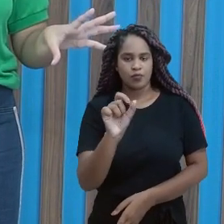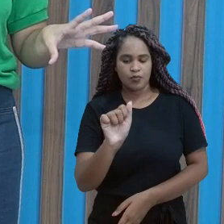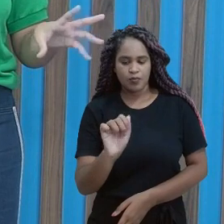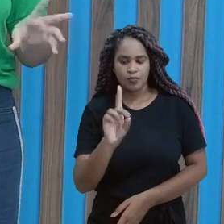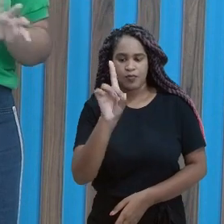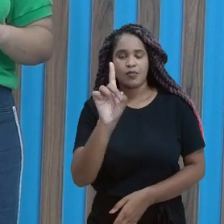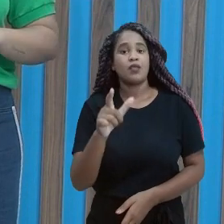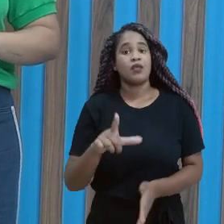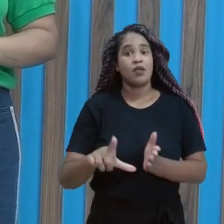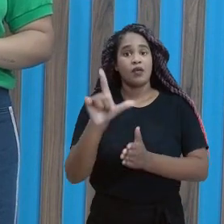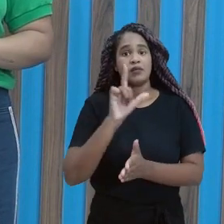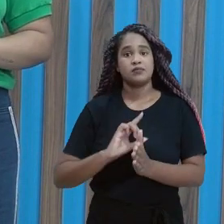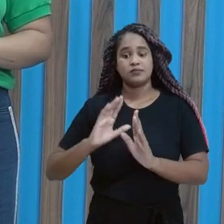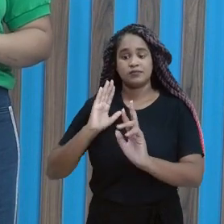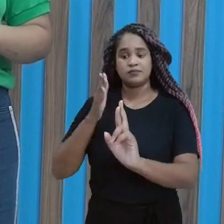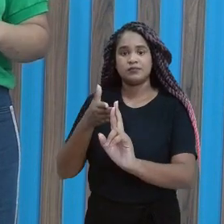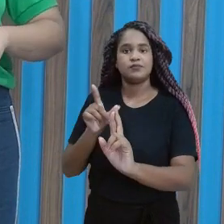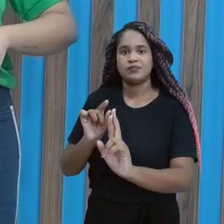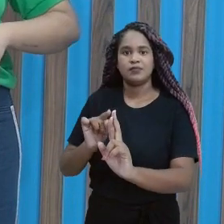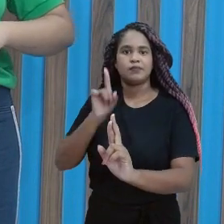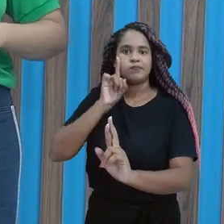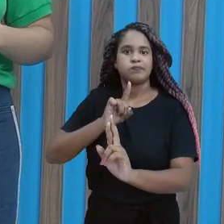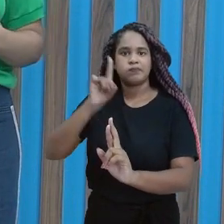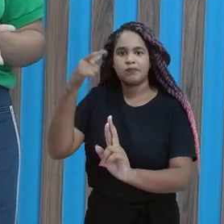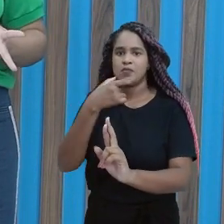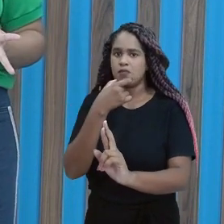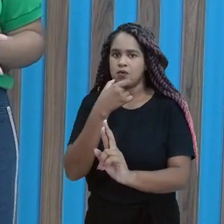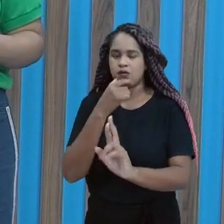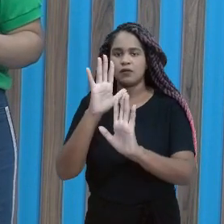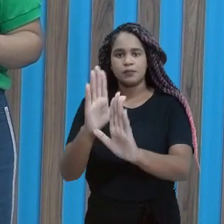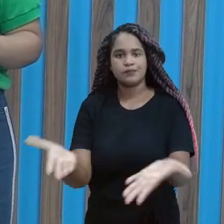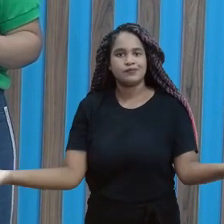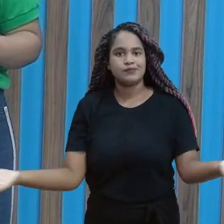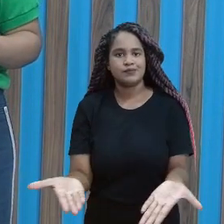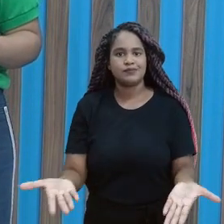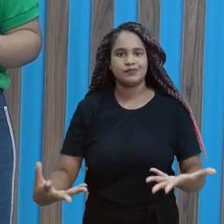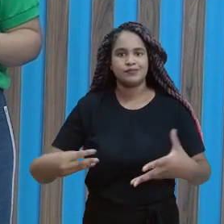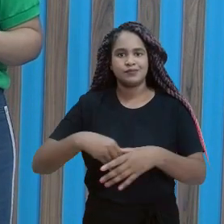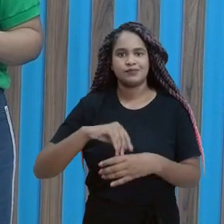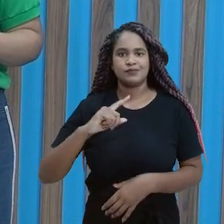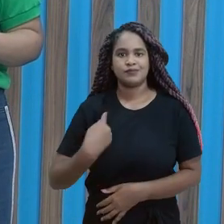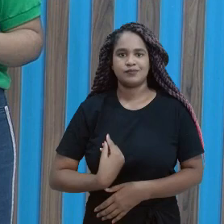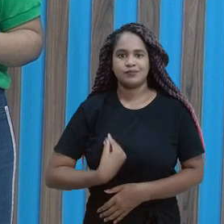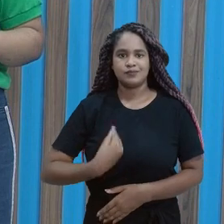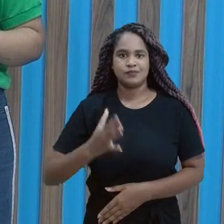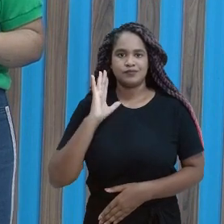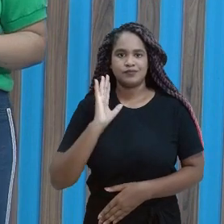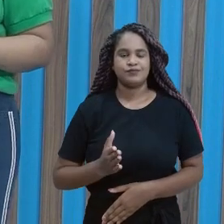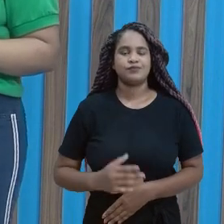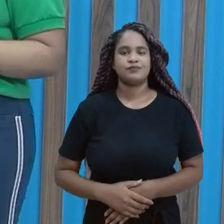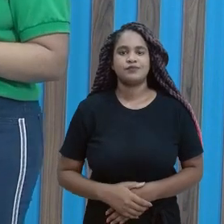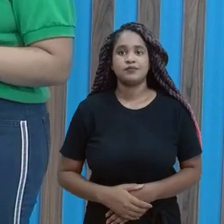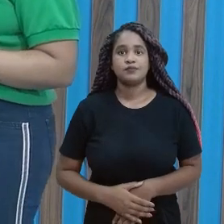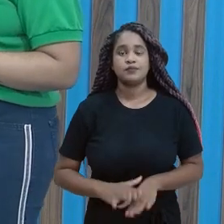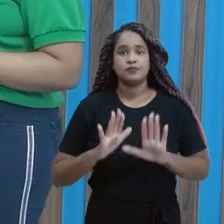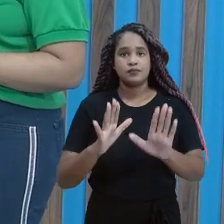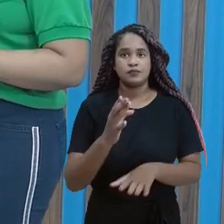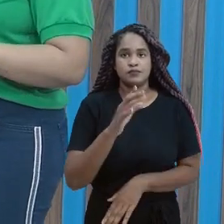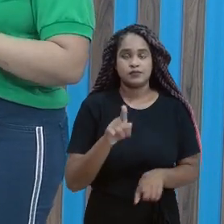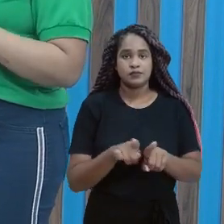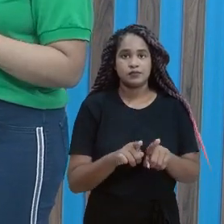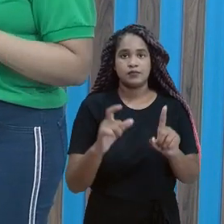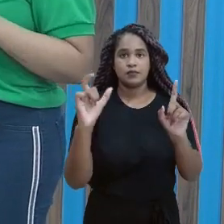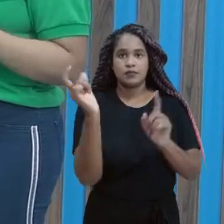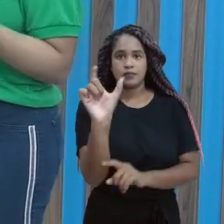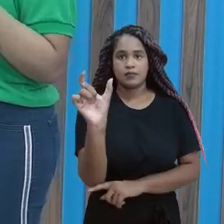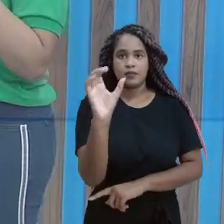referencial em inglês. Contudo, hoje, elas já fazem parte do nosso dia a dia. Ó, as palavras oxítonas, que